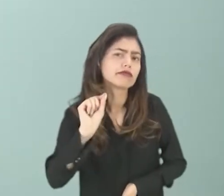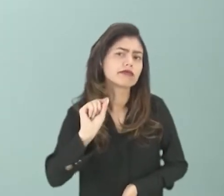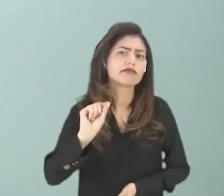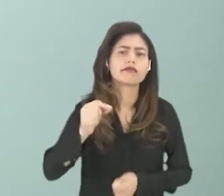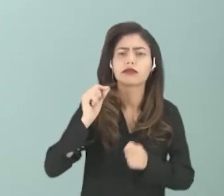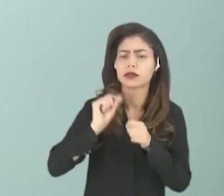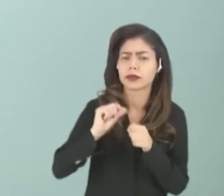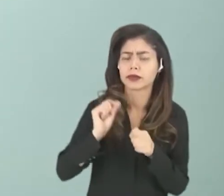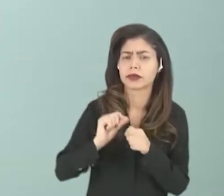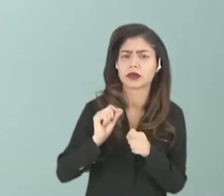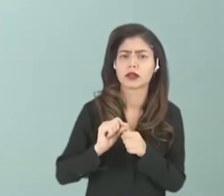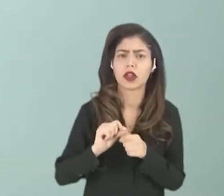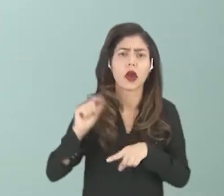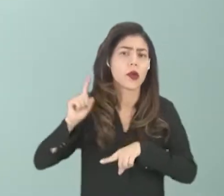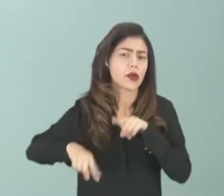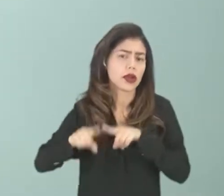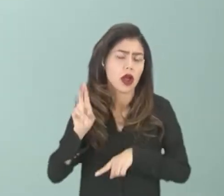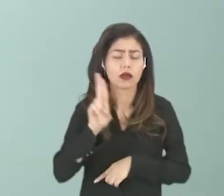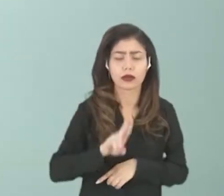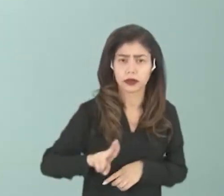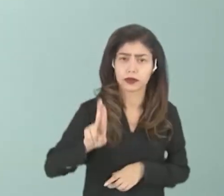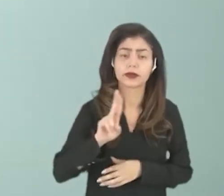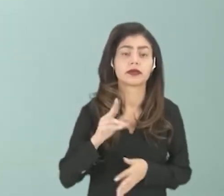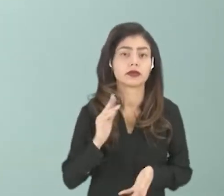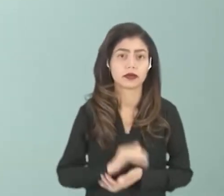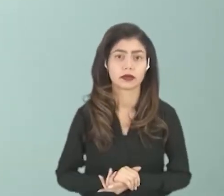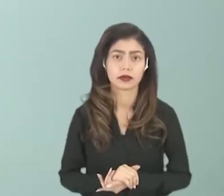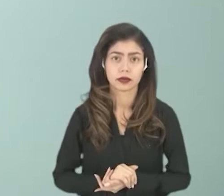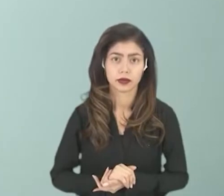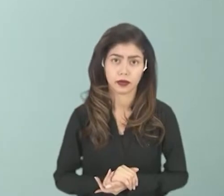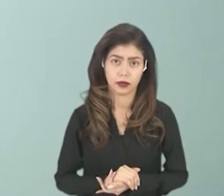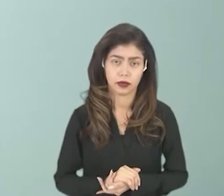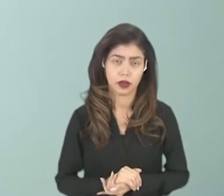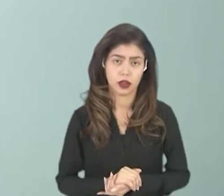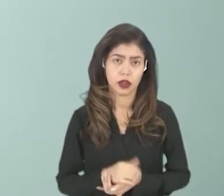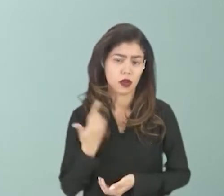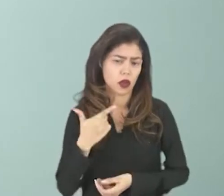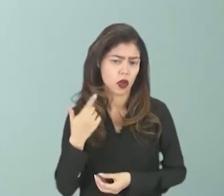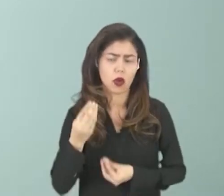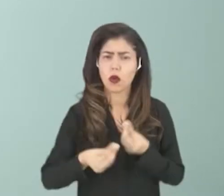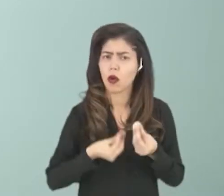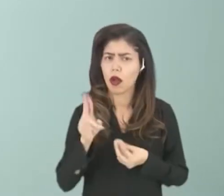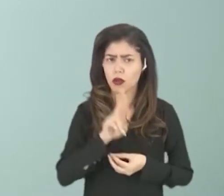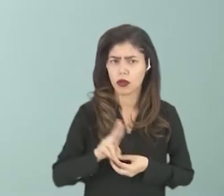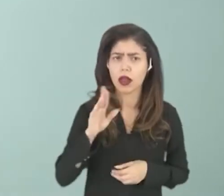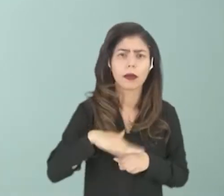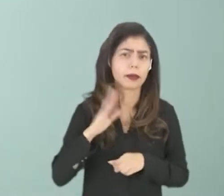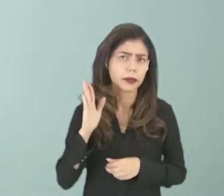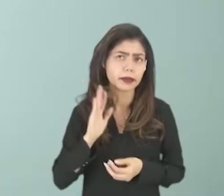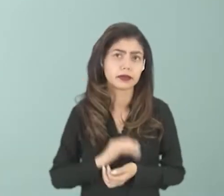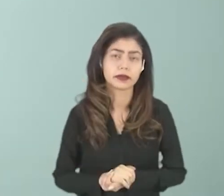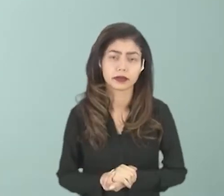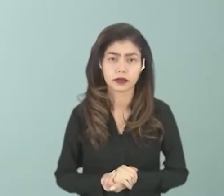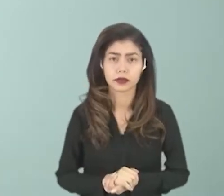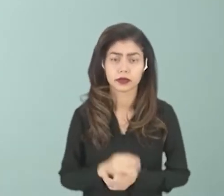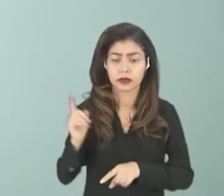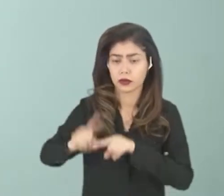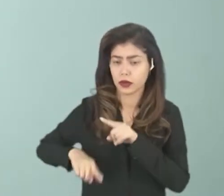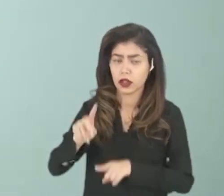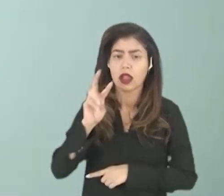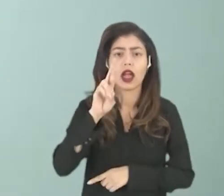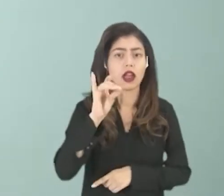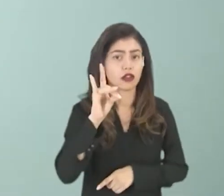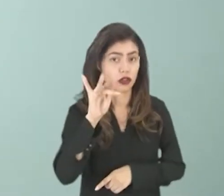que se faz com esse material depois de utilizado e de não dá mais para utilizar ele agora o que que se faz com esses materiais